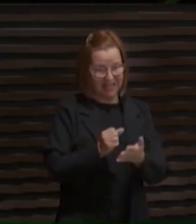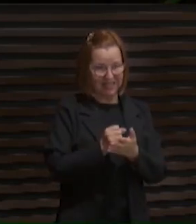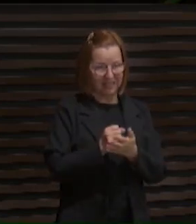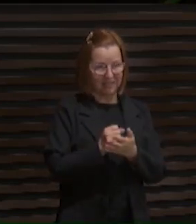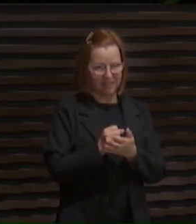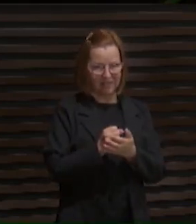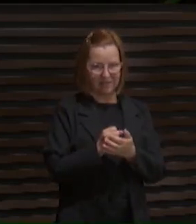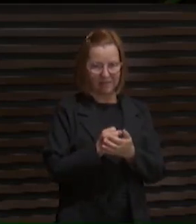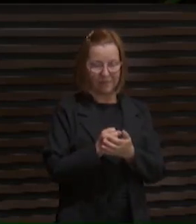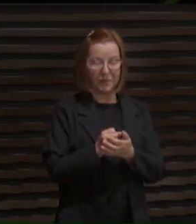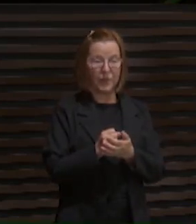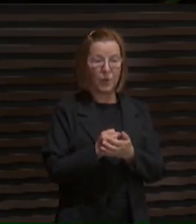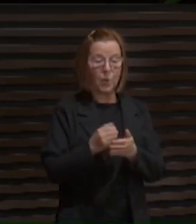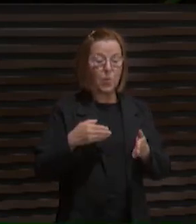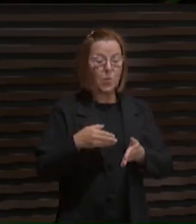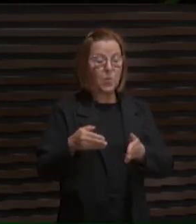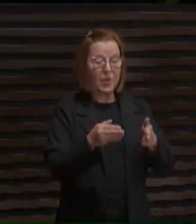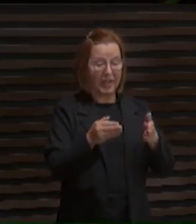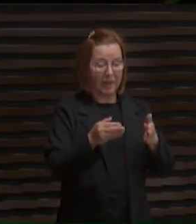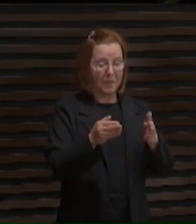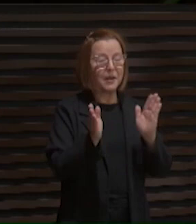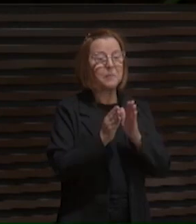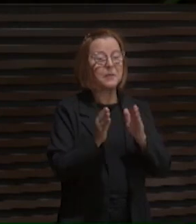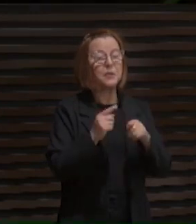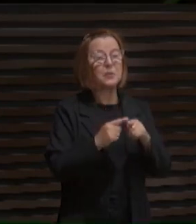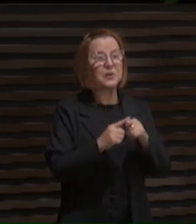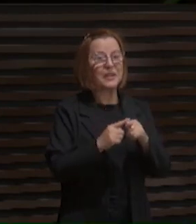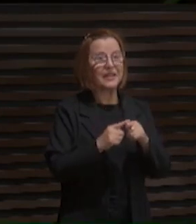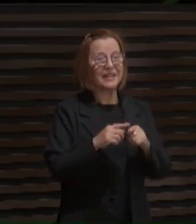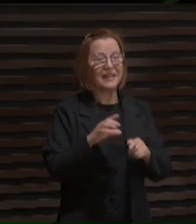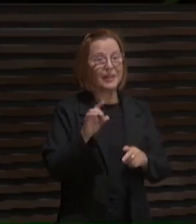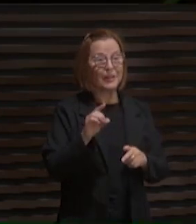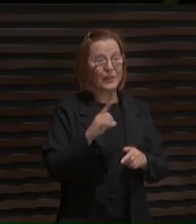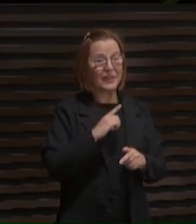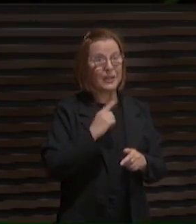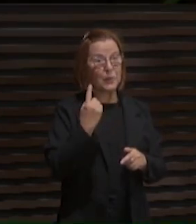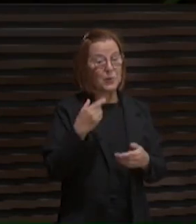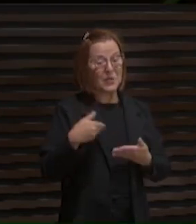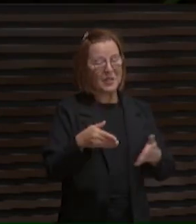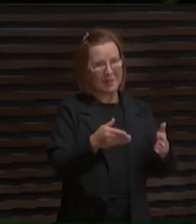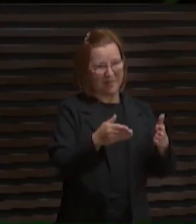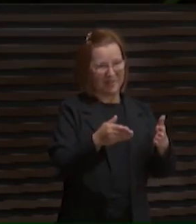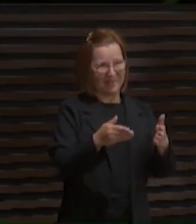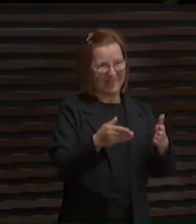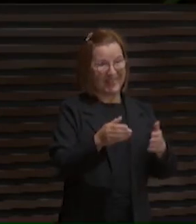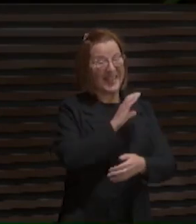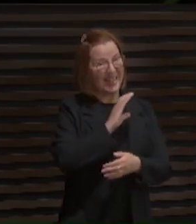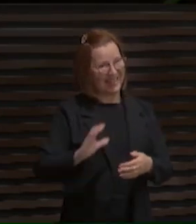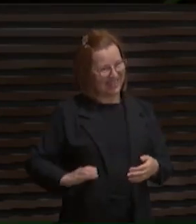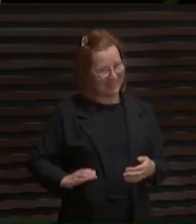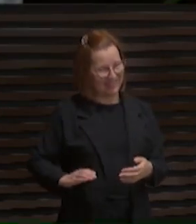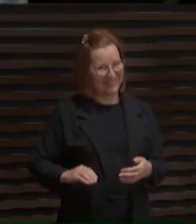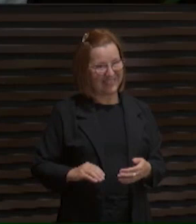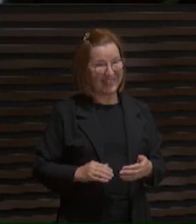é isso. O caminho é apertado, só existe um caminho. Só existe um caminho que leva a Deus. É Cristo é o nosso mediador, Cristo é